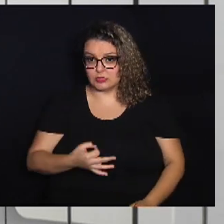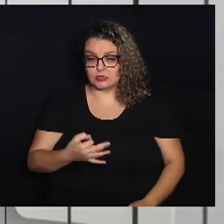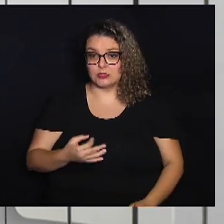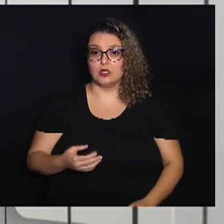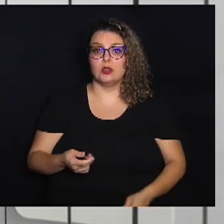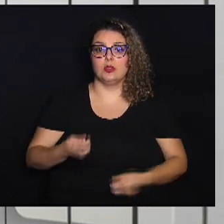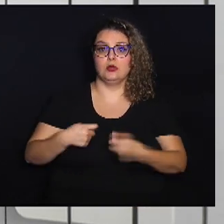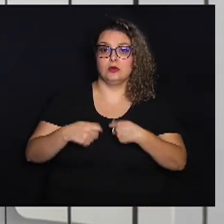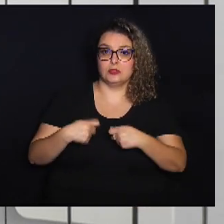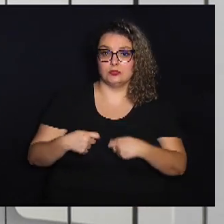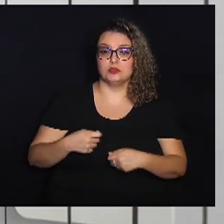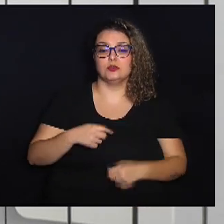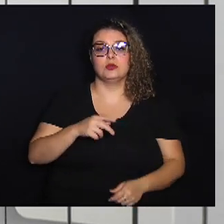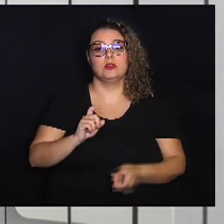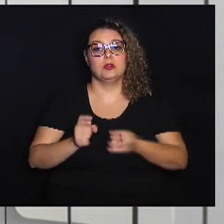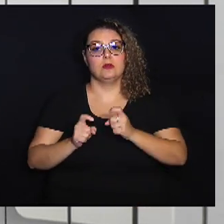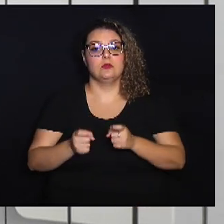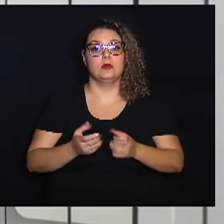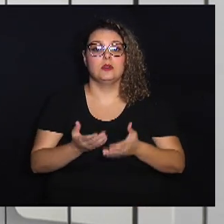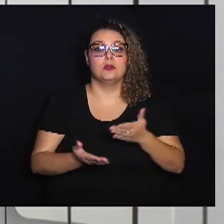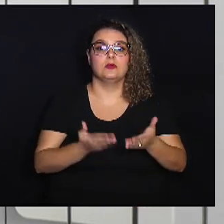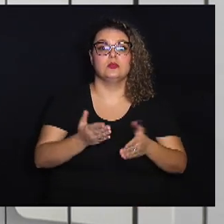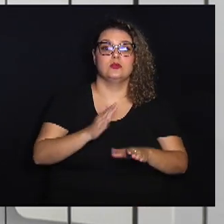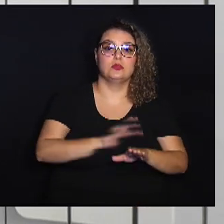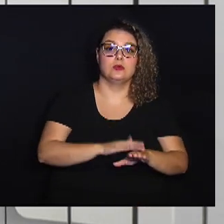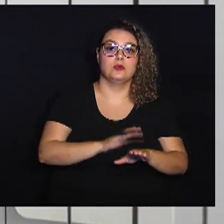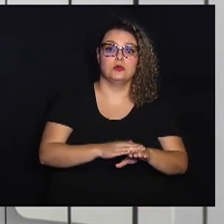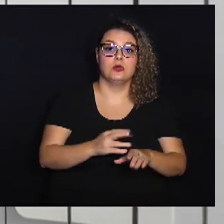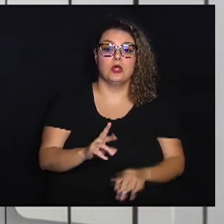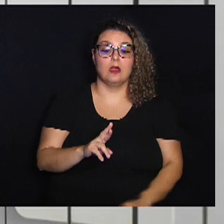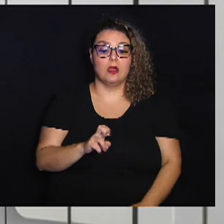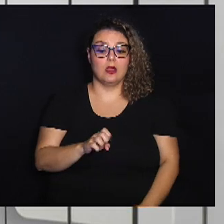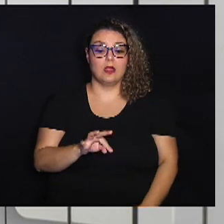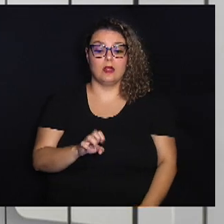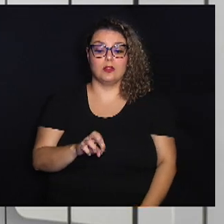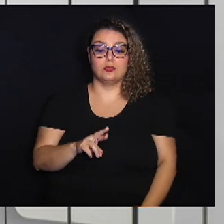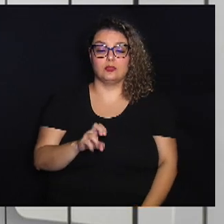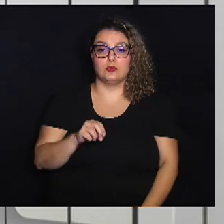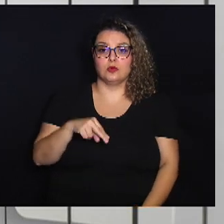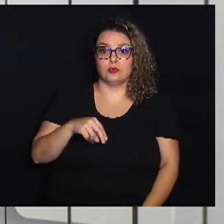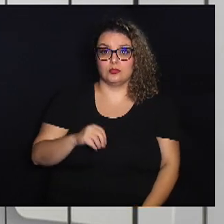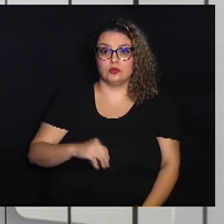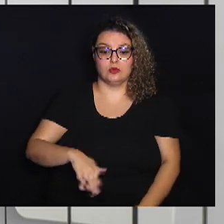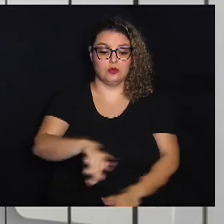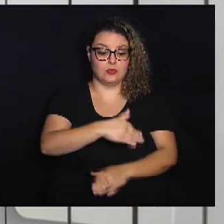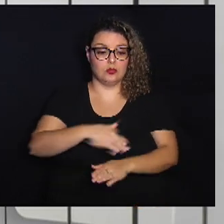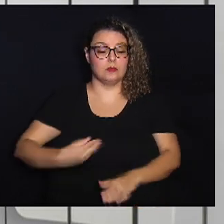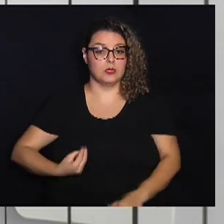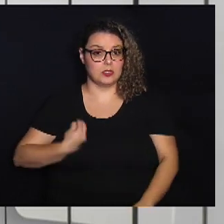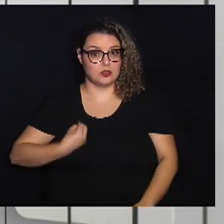comandou a reunião que tratou da Operação Retorno sobre moradores em situação de